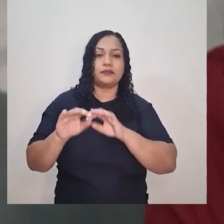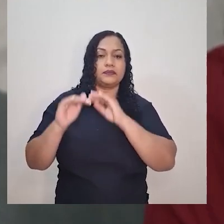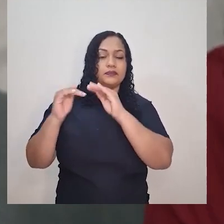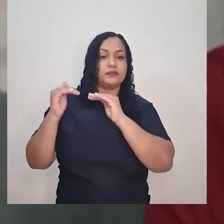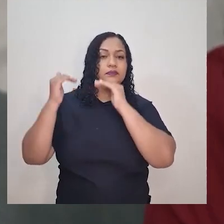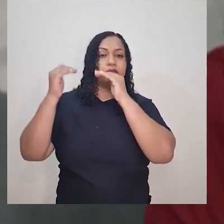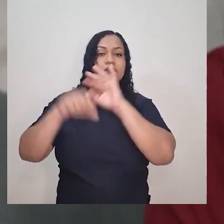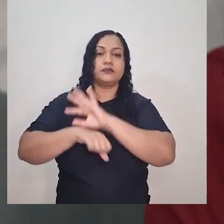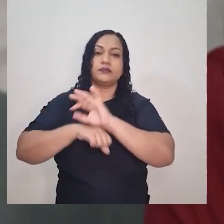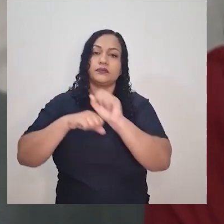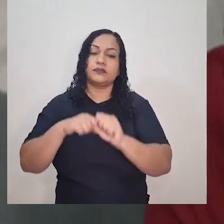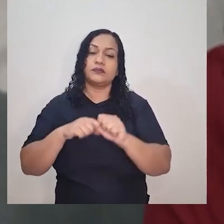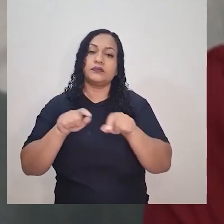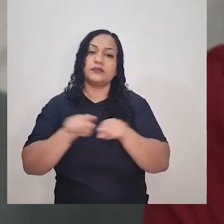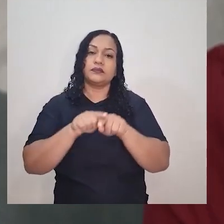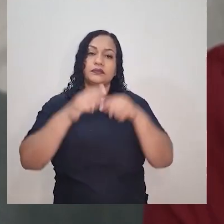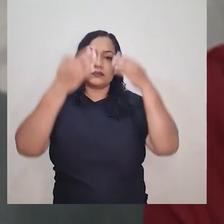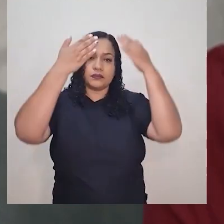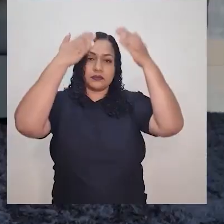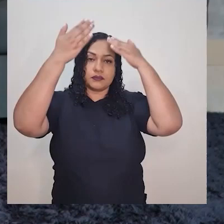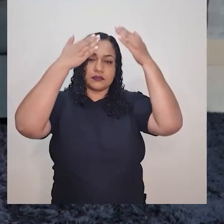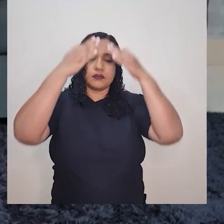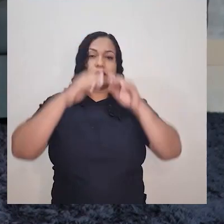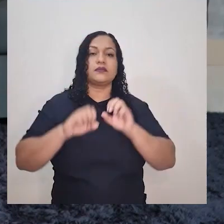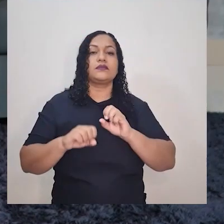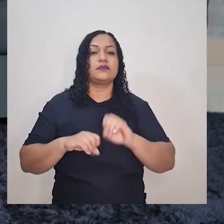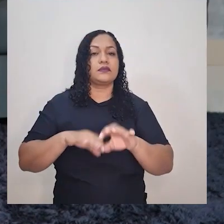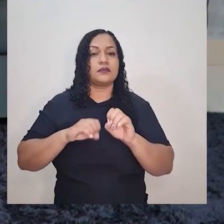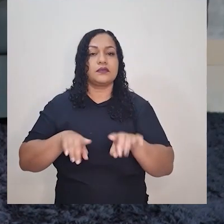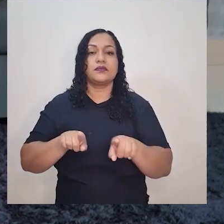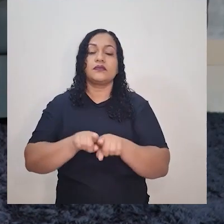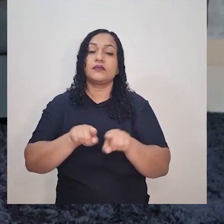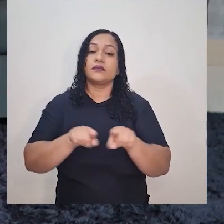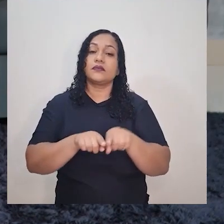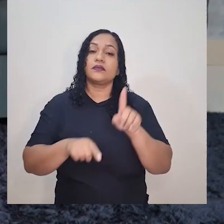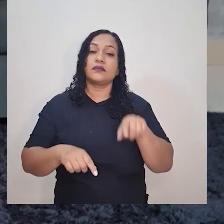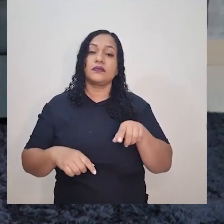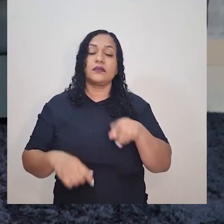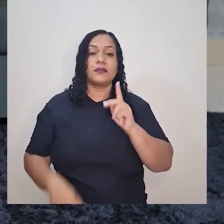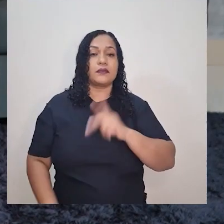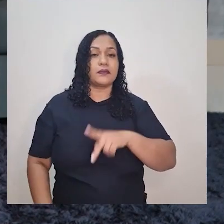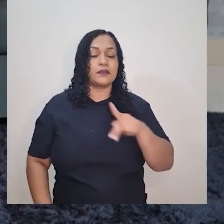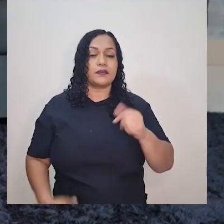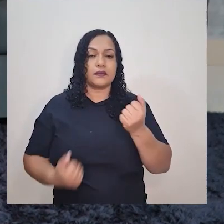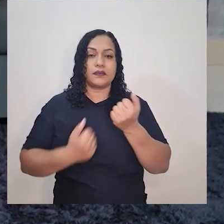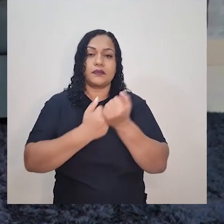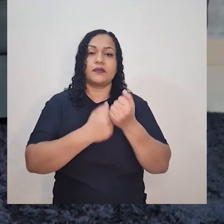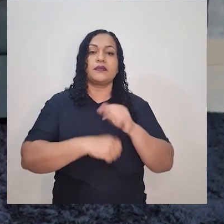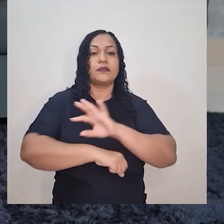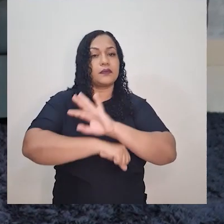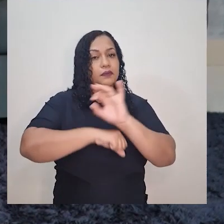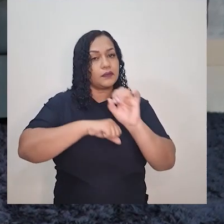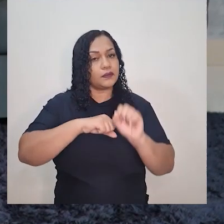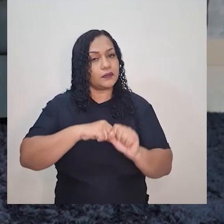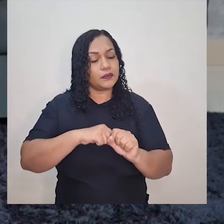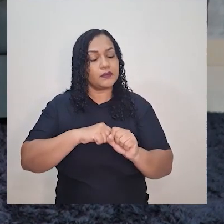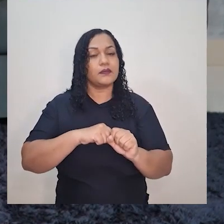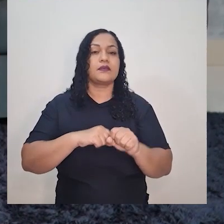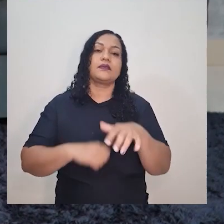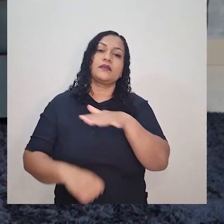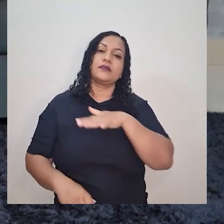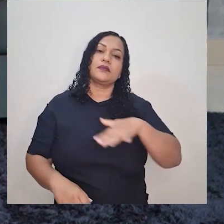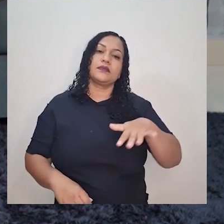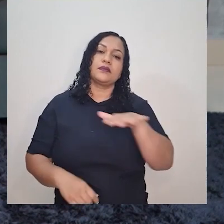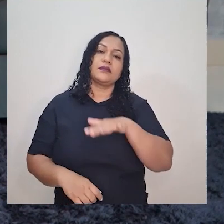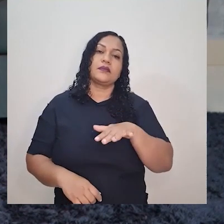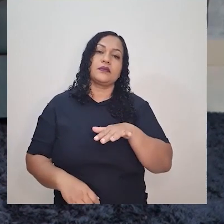Universidade Estadual do Maranhão e atualmente é professora substituta na Universidade Estadual da Região Tocantina do Maranhão,